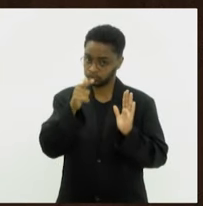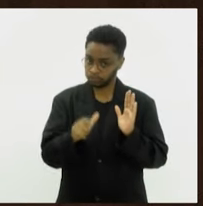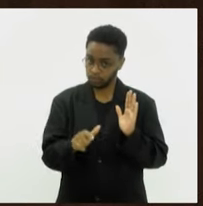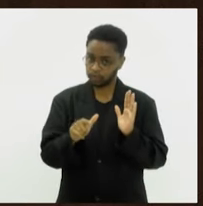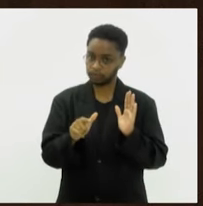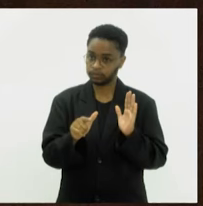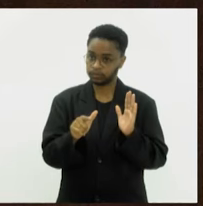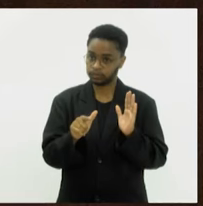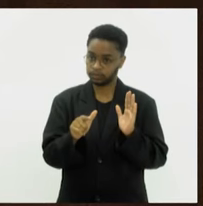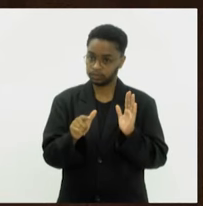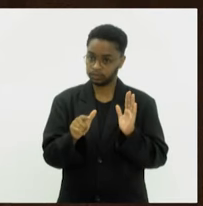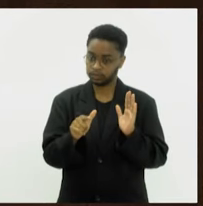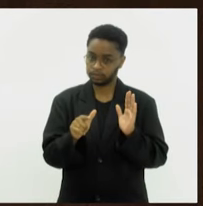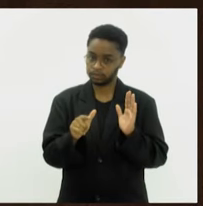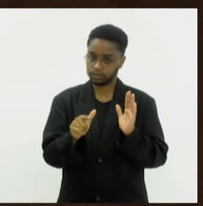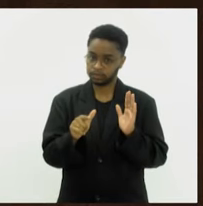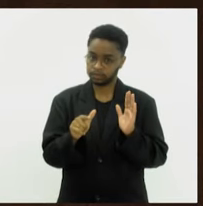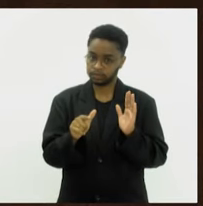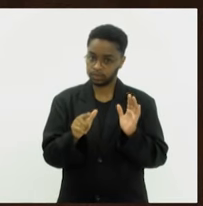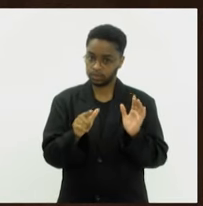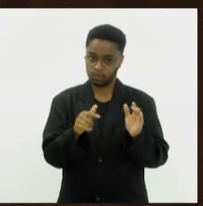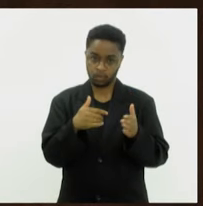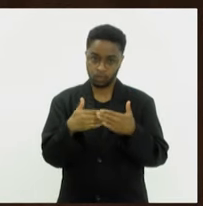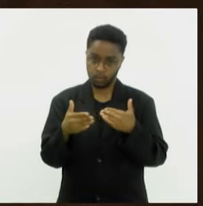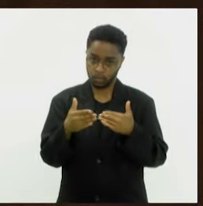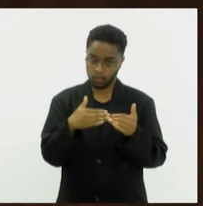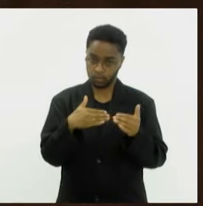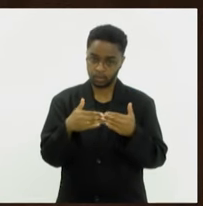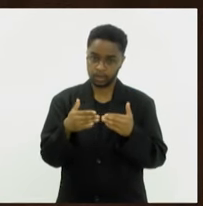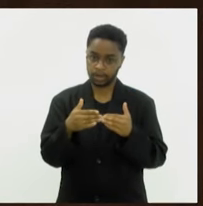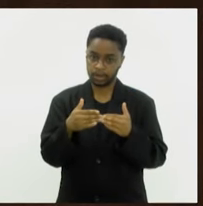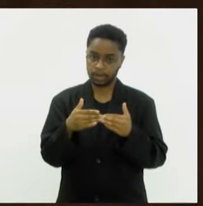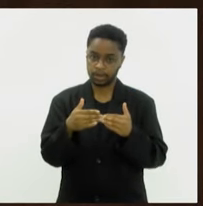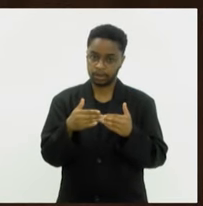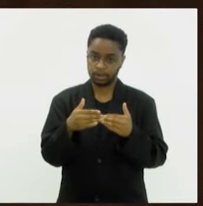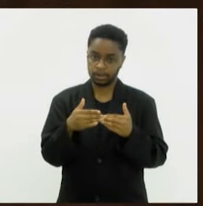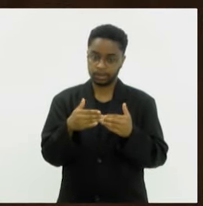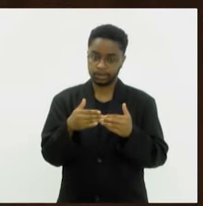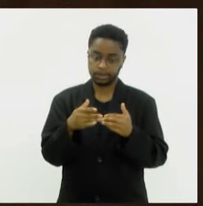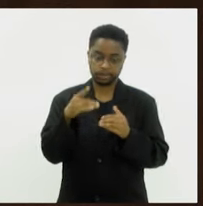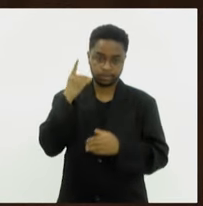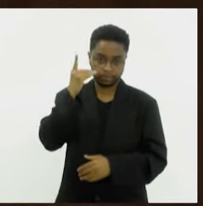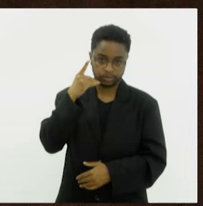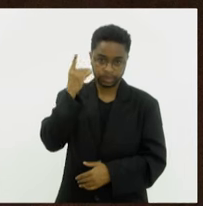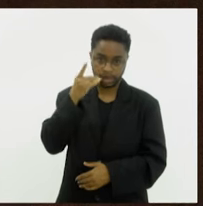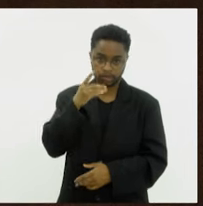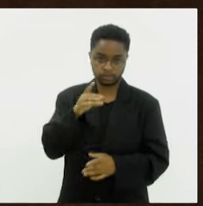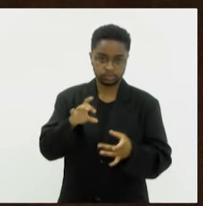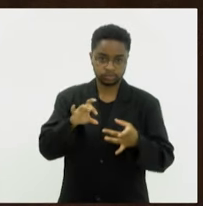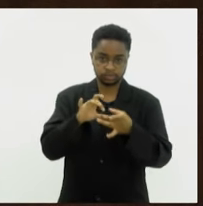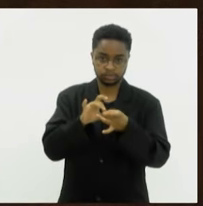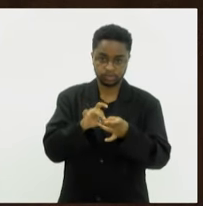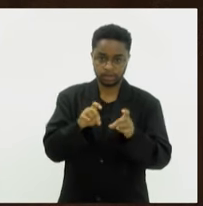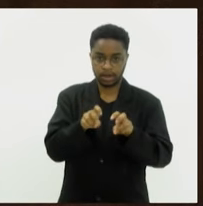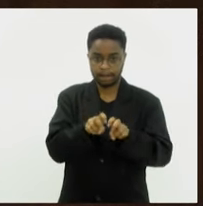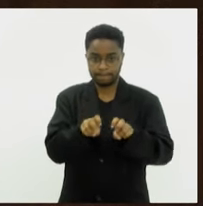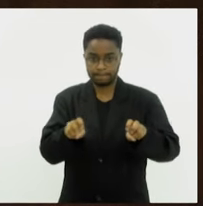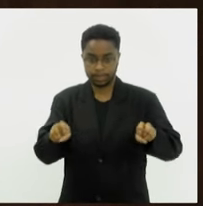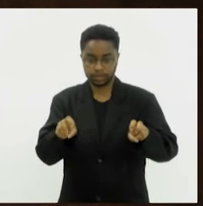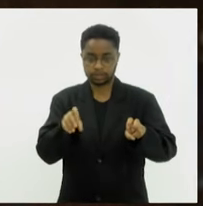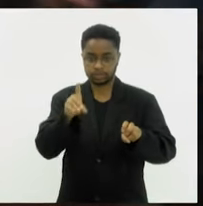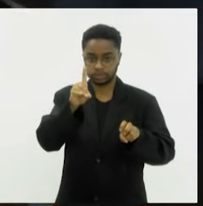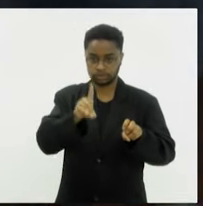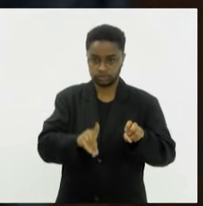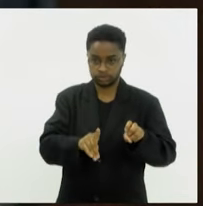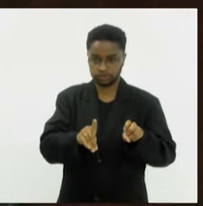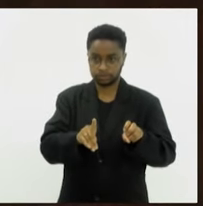por mais doutos que sejam os deputados que constituem a mesa, mesmo